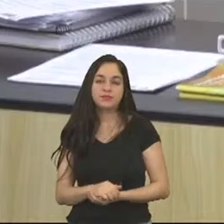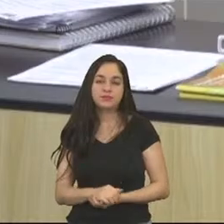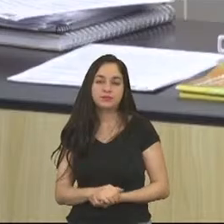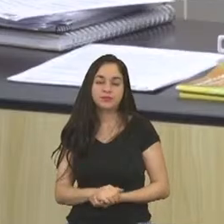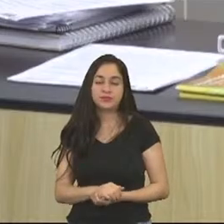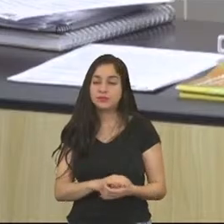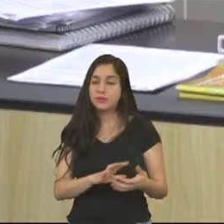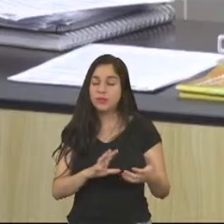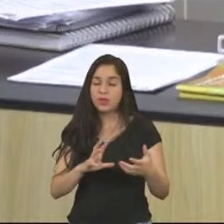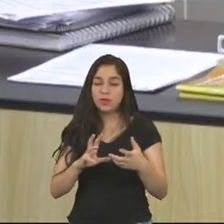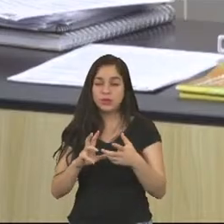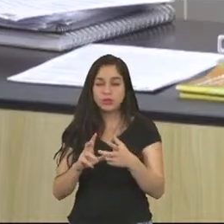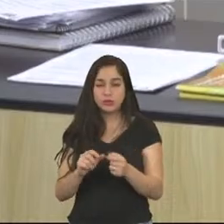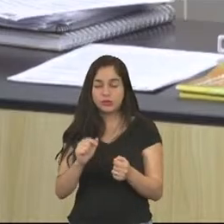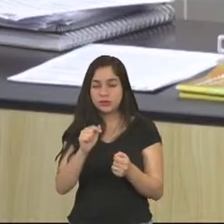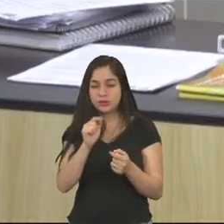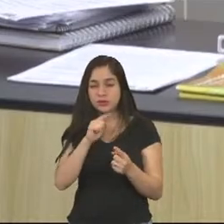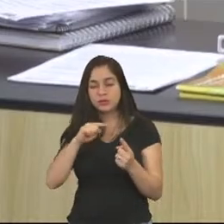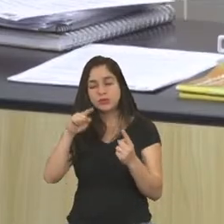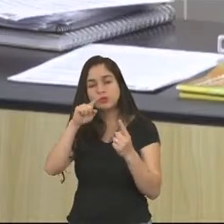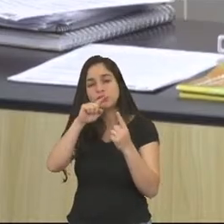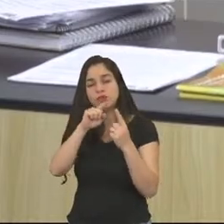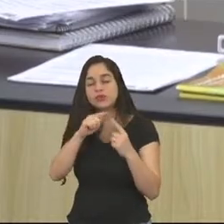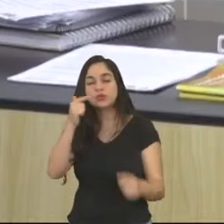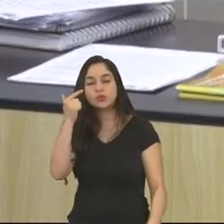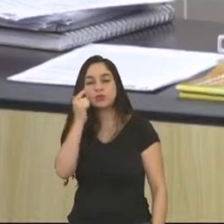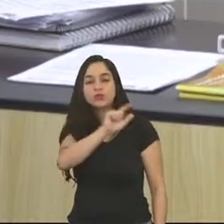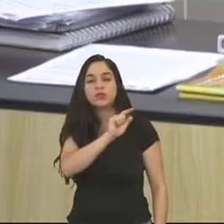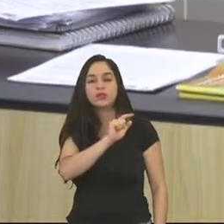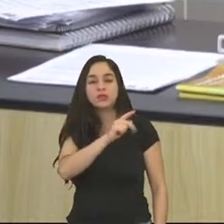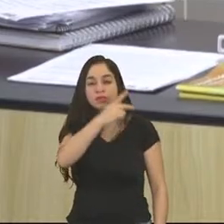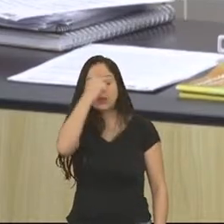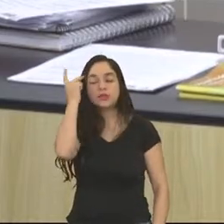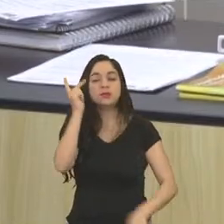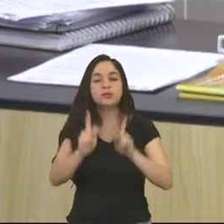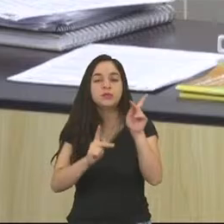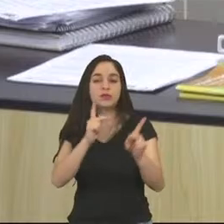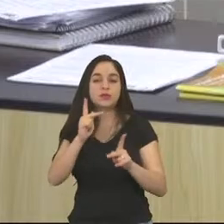aplicação atenda ao objetivo de beneficiar a população